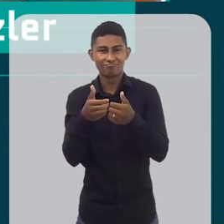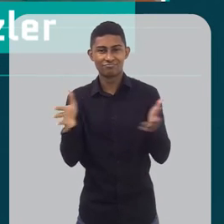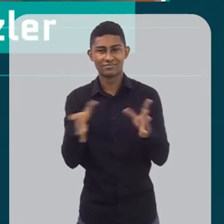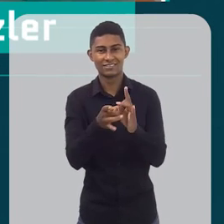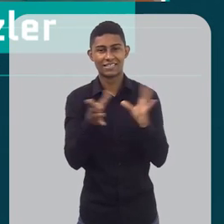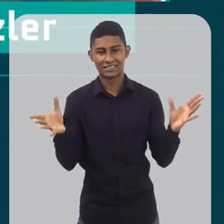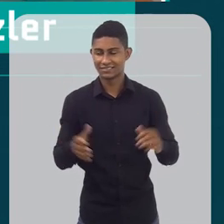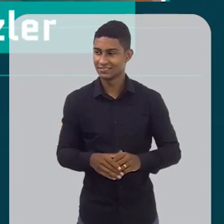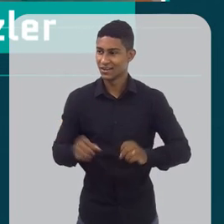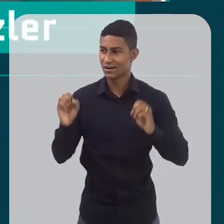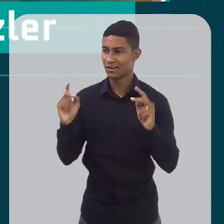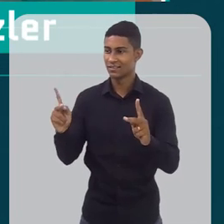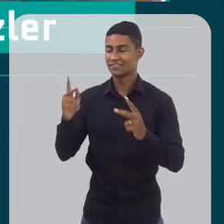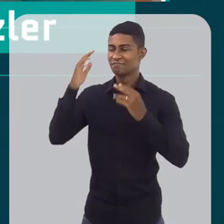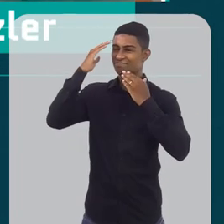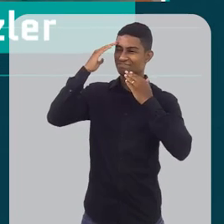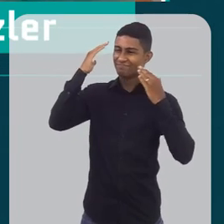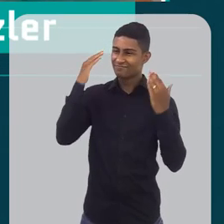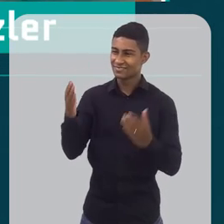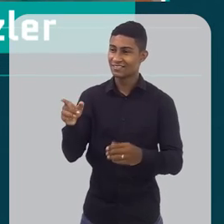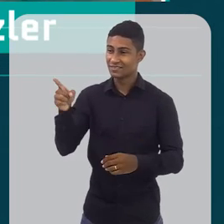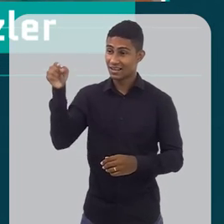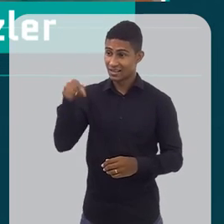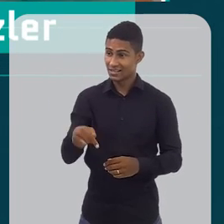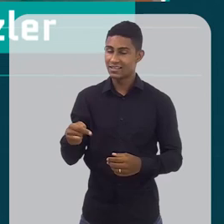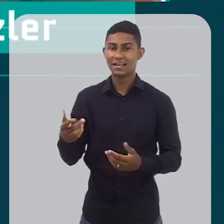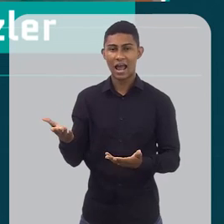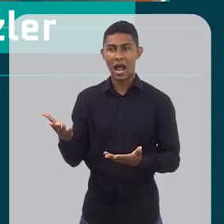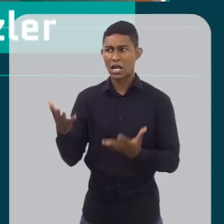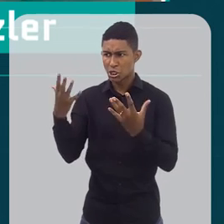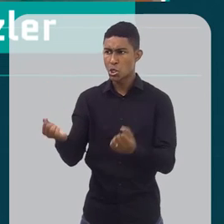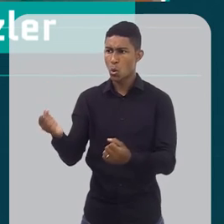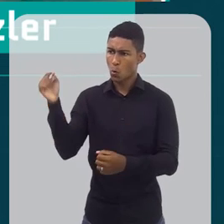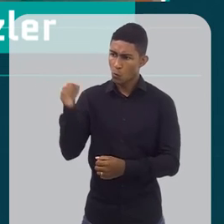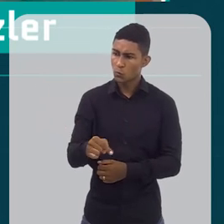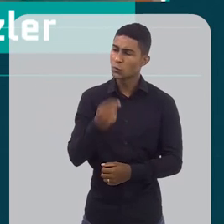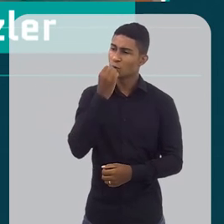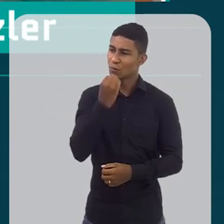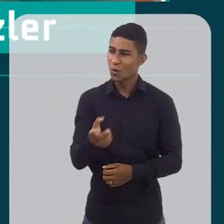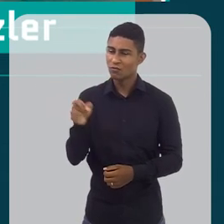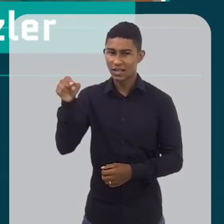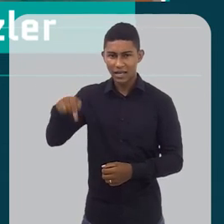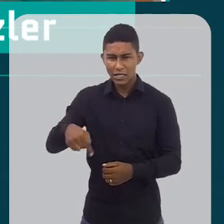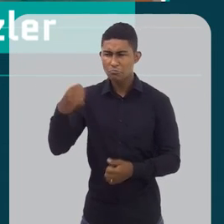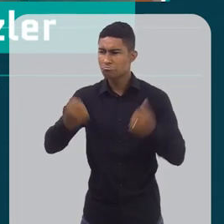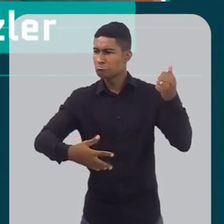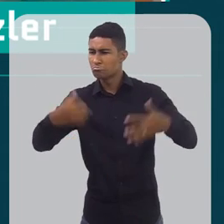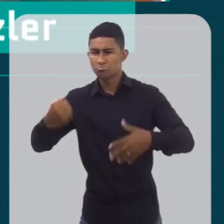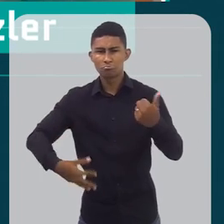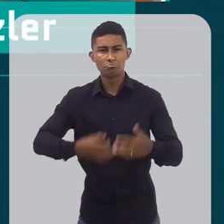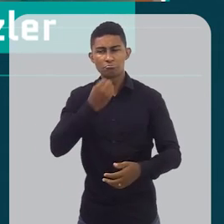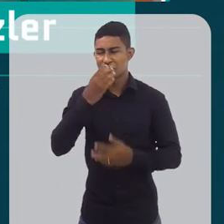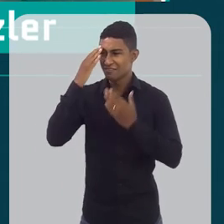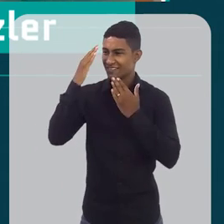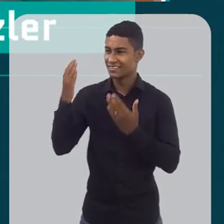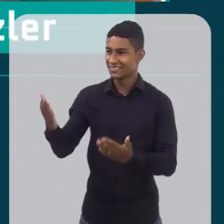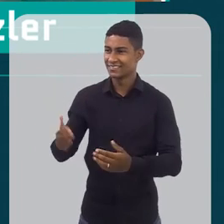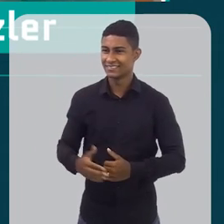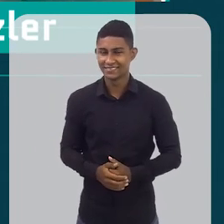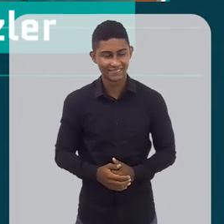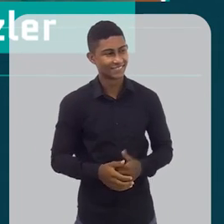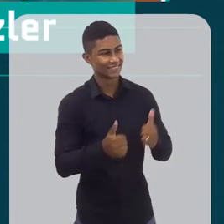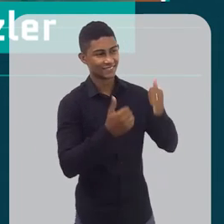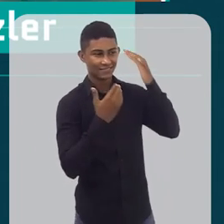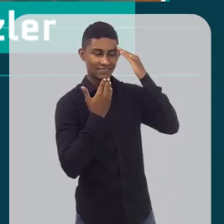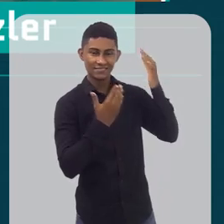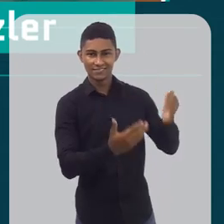ele é aberto. Doutora, muitíssimo obrigado aí pela participação, pela contribuição que a senhora pôde trazer hoje aqui para a nossa audiência. Muito